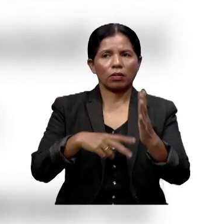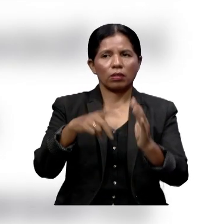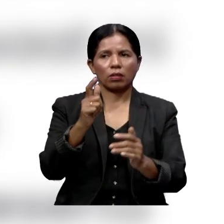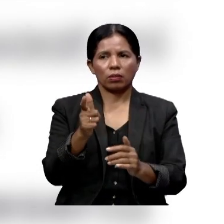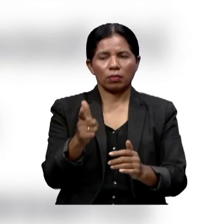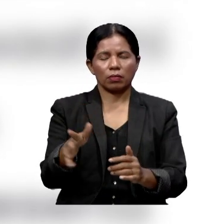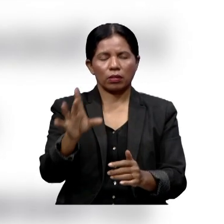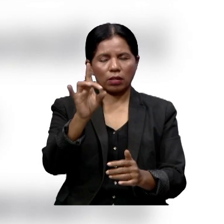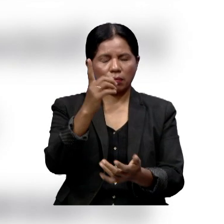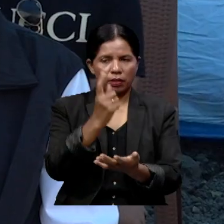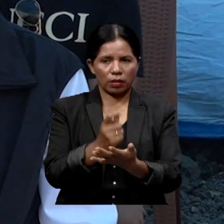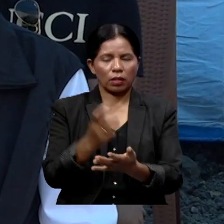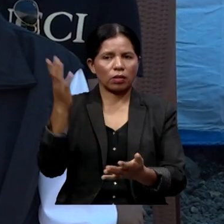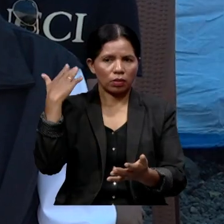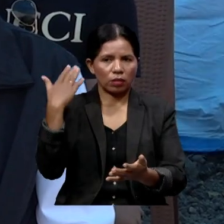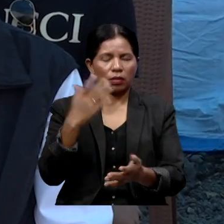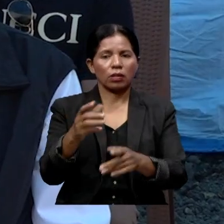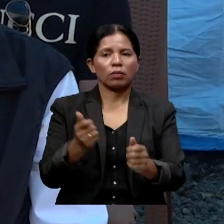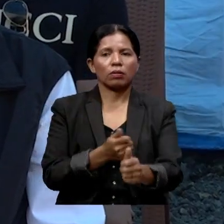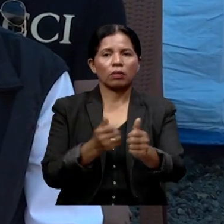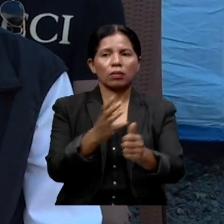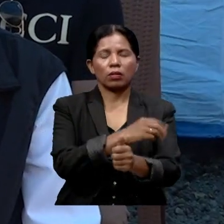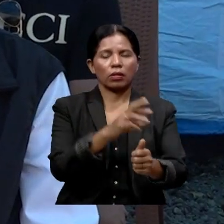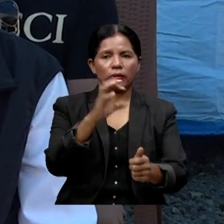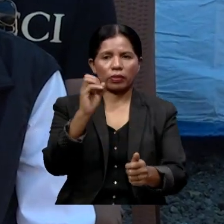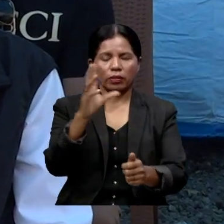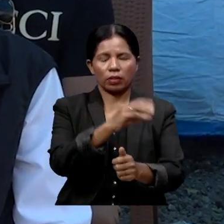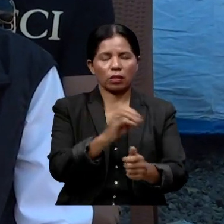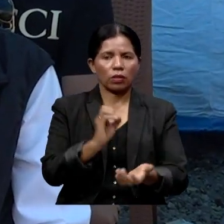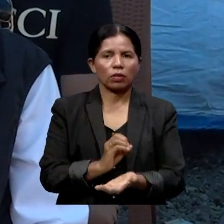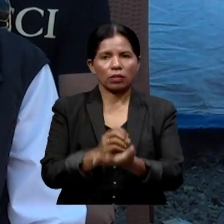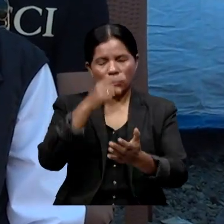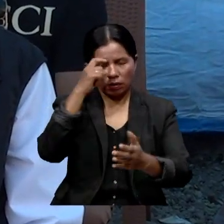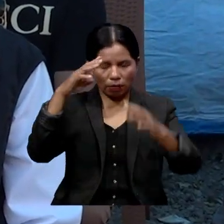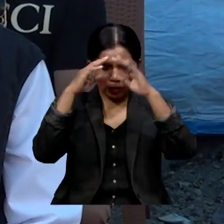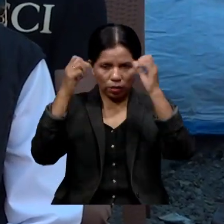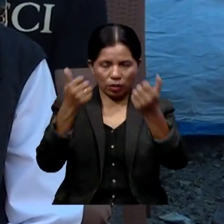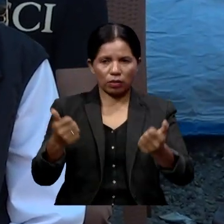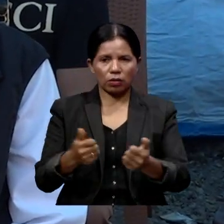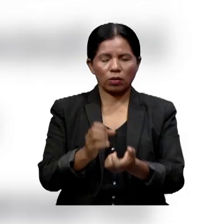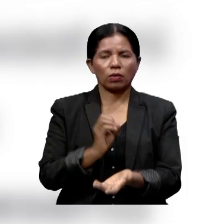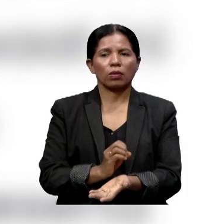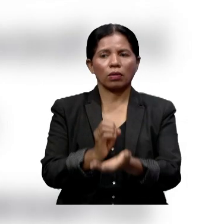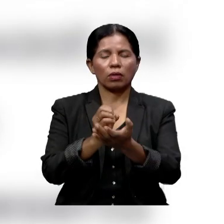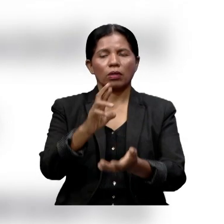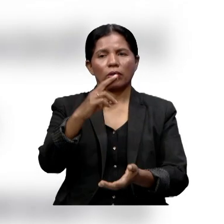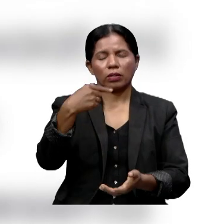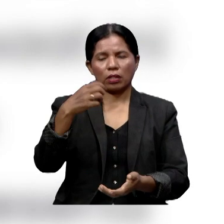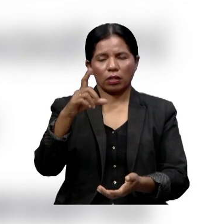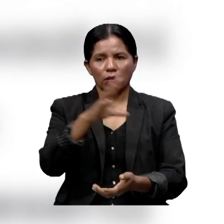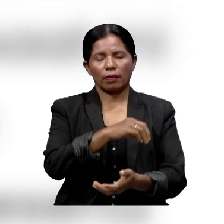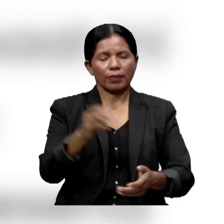lu racing walu nebe antes ne tuir on evento Road Race Oe-Cusse. Tamane Prezidente Autoridade Raeoa Roseiro Lobato